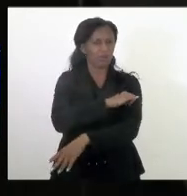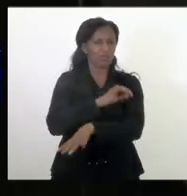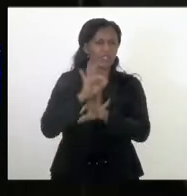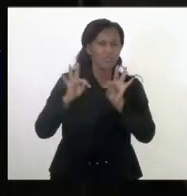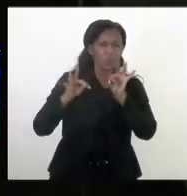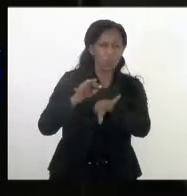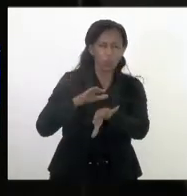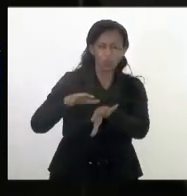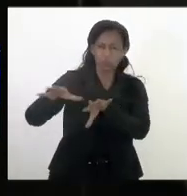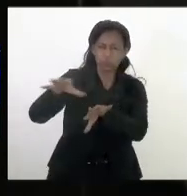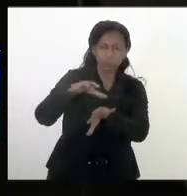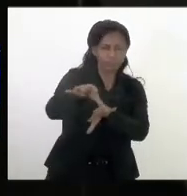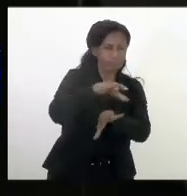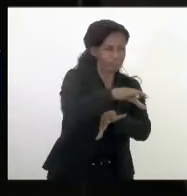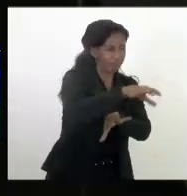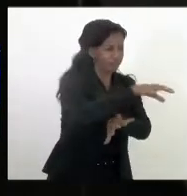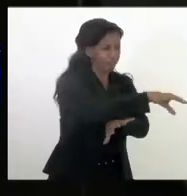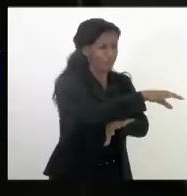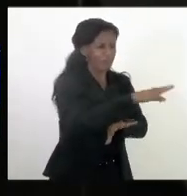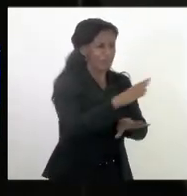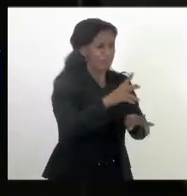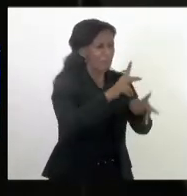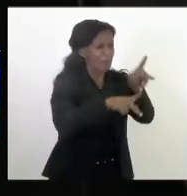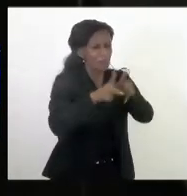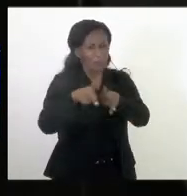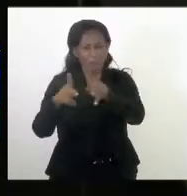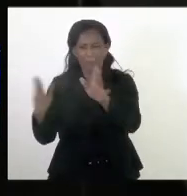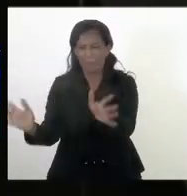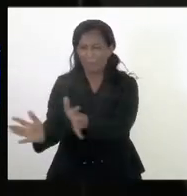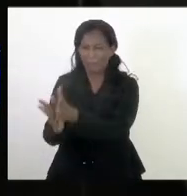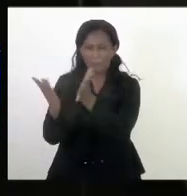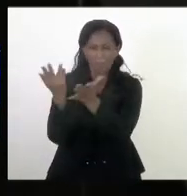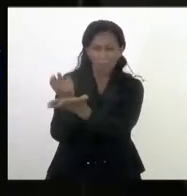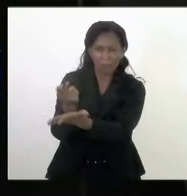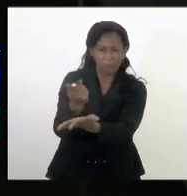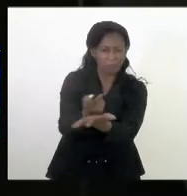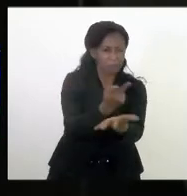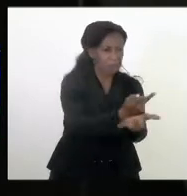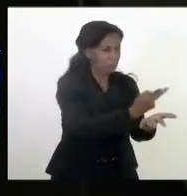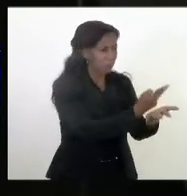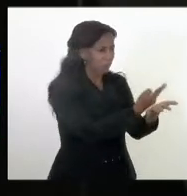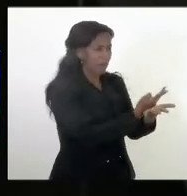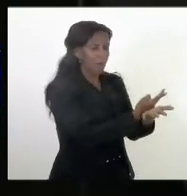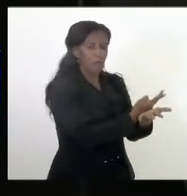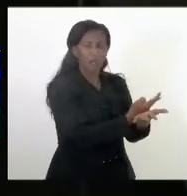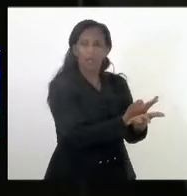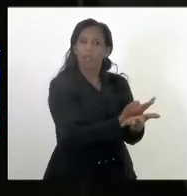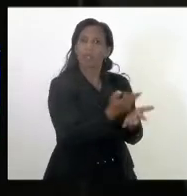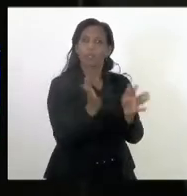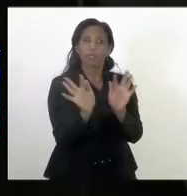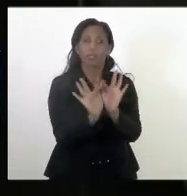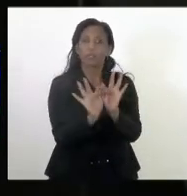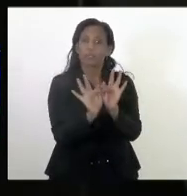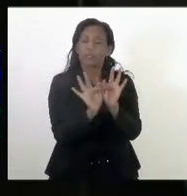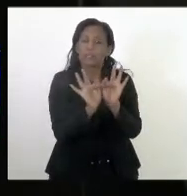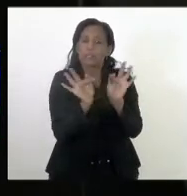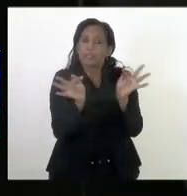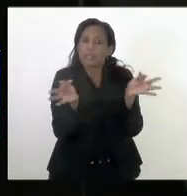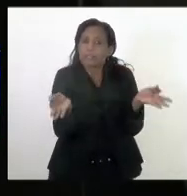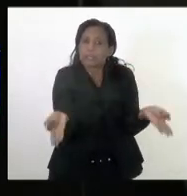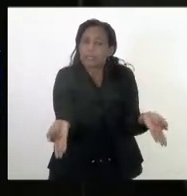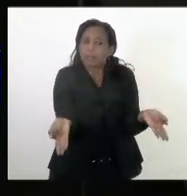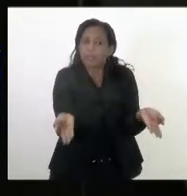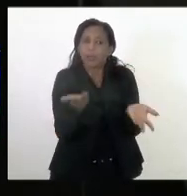está tomada pela população vulnerável, a simples entrega de